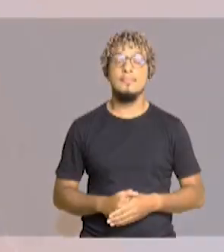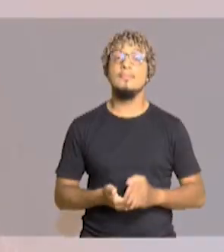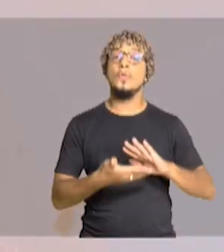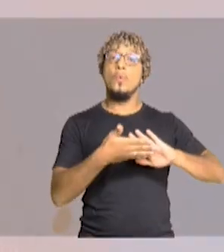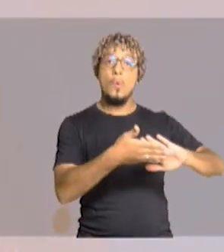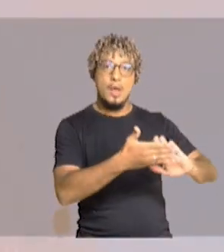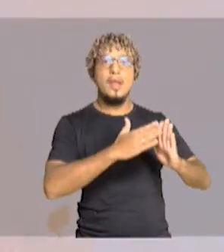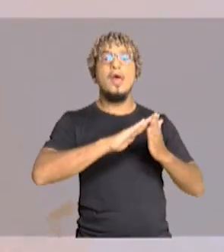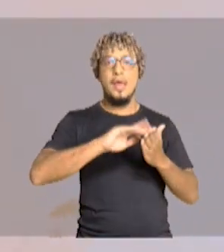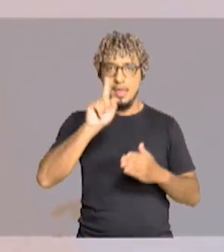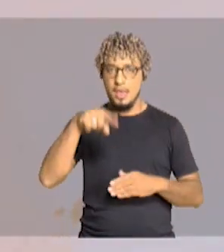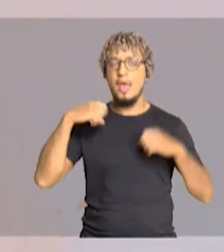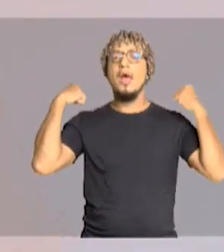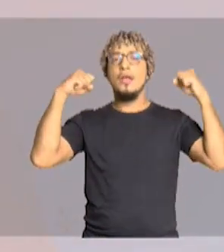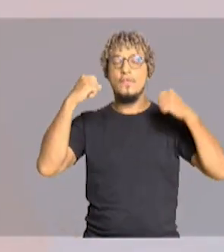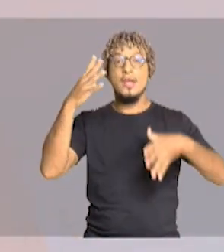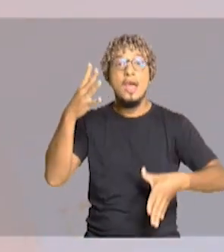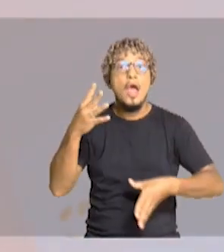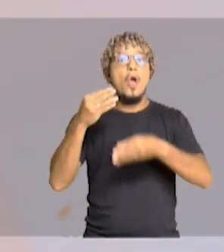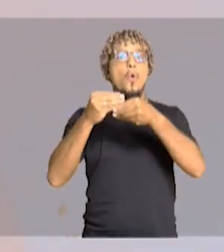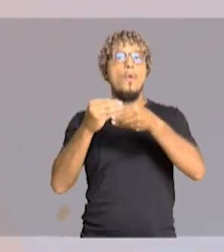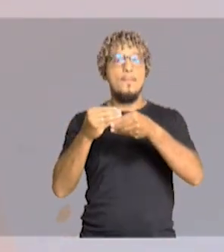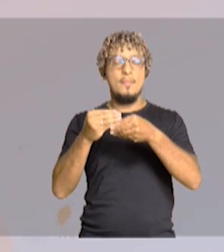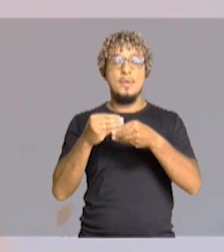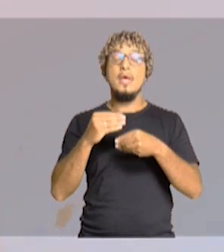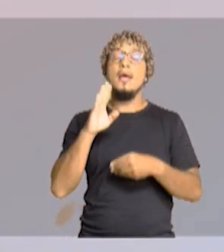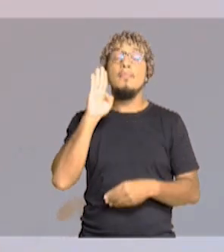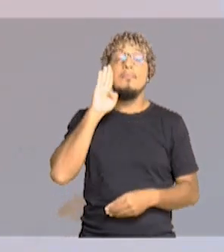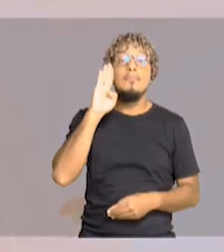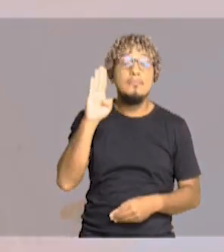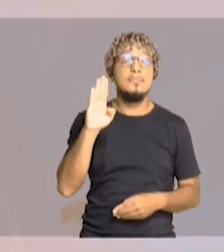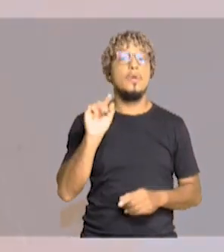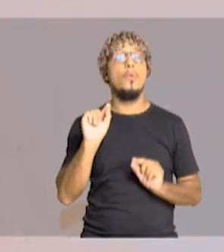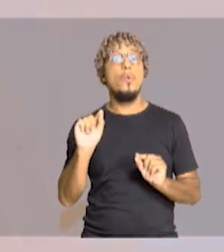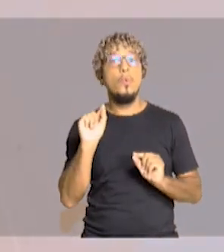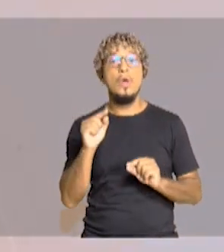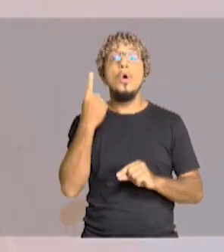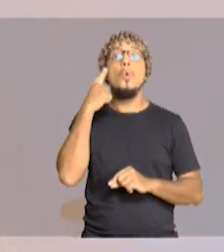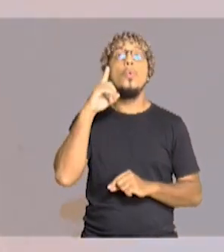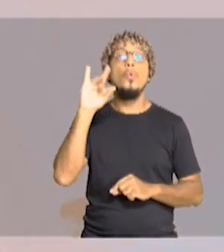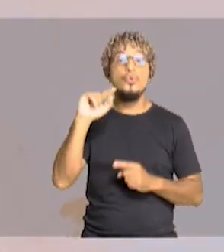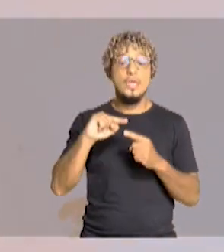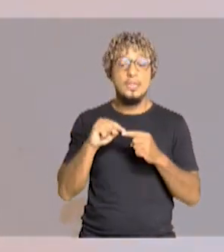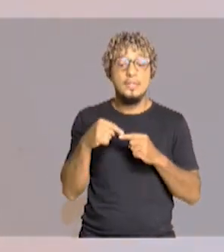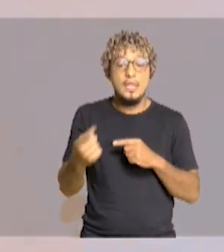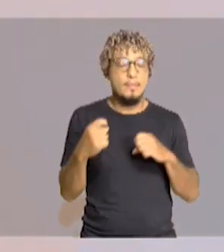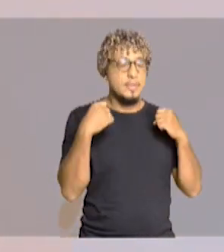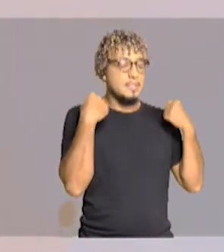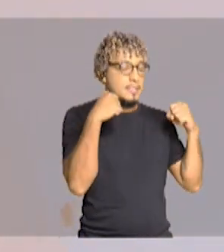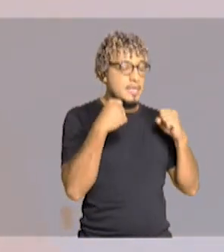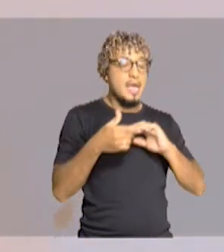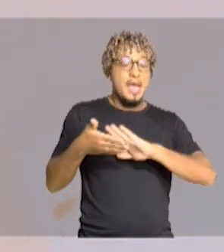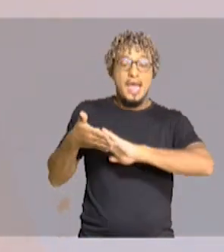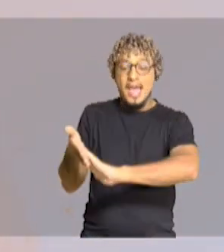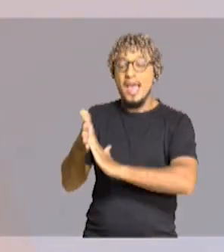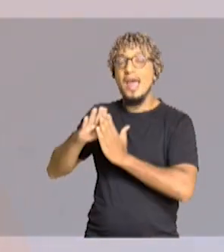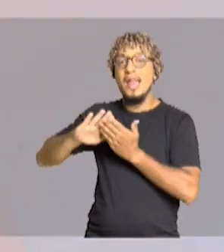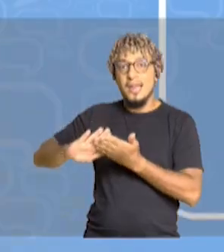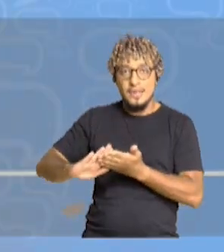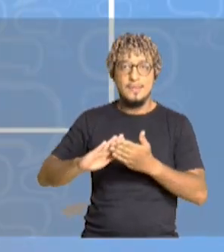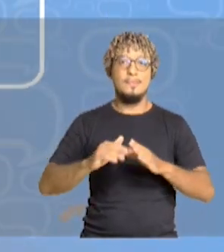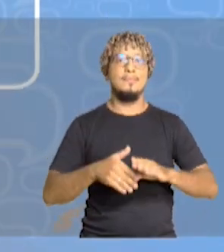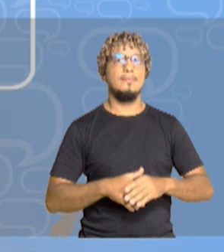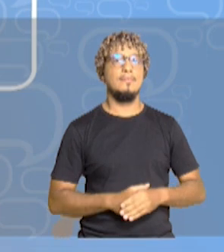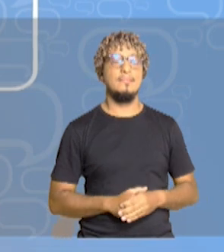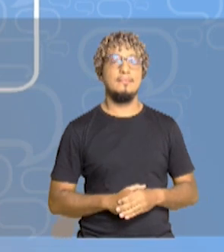o alongamento ele é um exercício complementar de preferência ser feito um dia depois da sessão para alongar aquela musculatura que